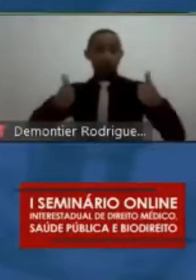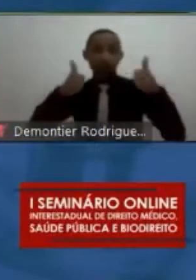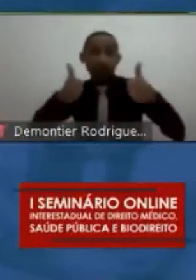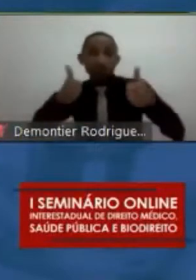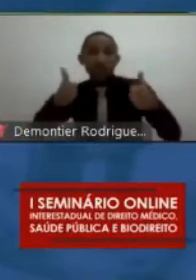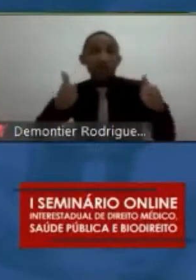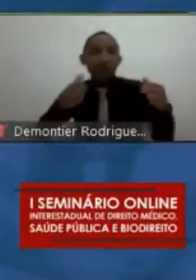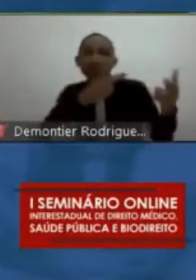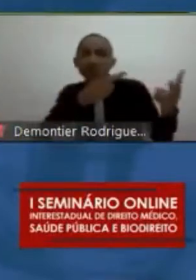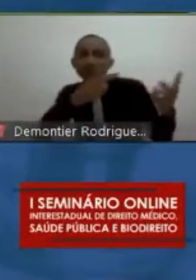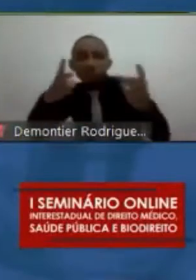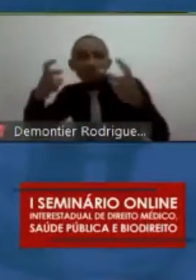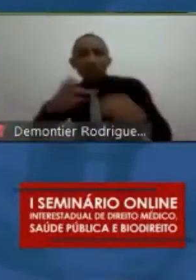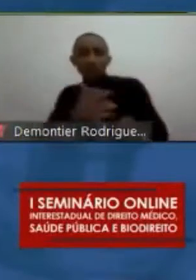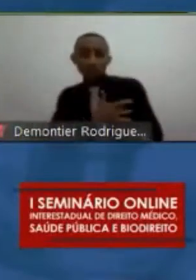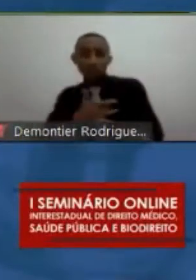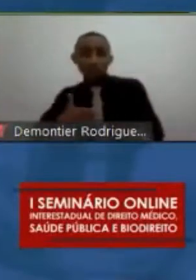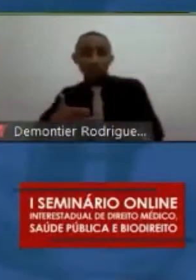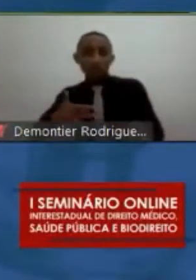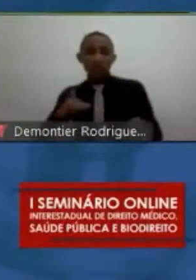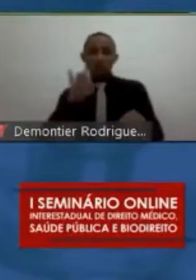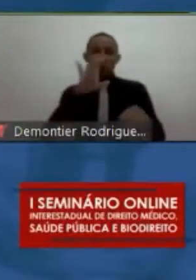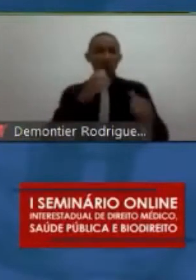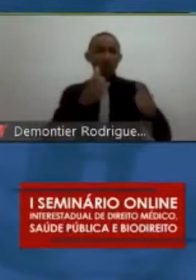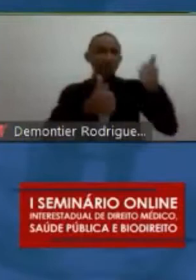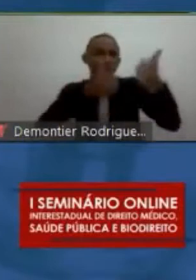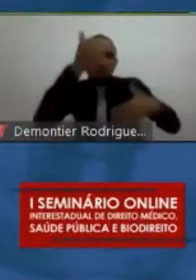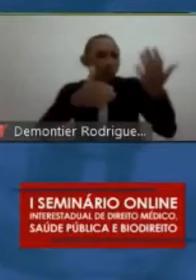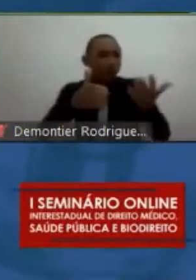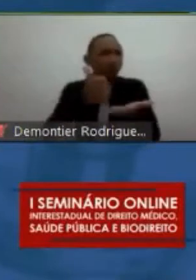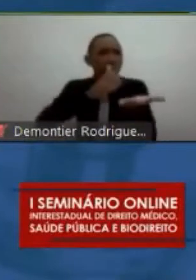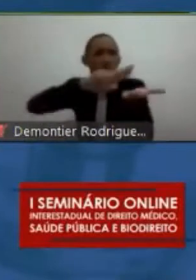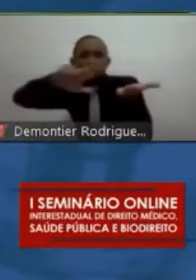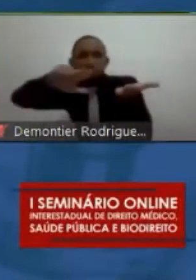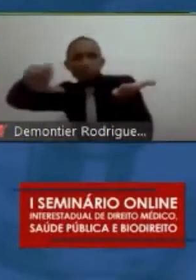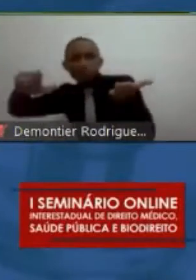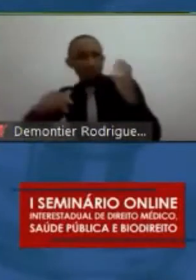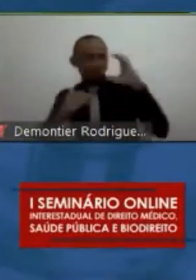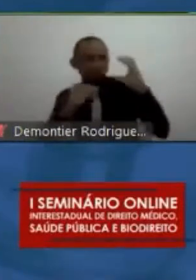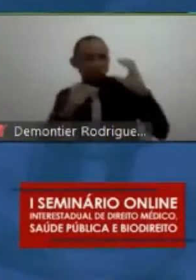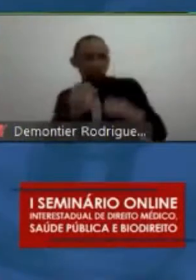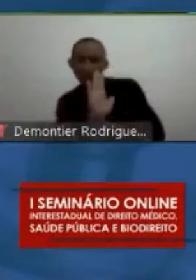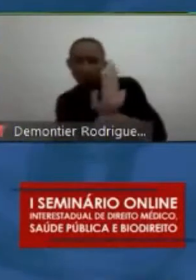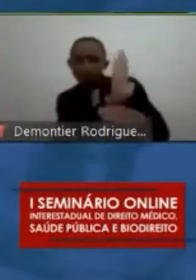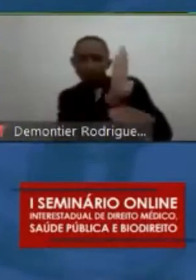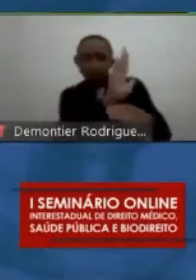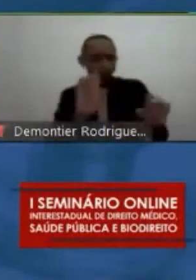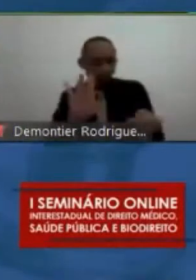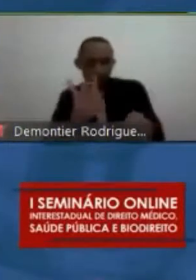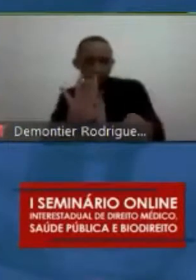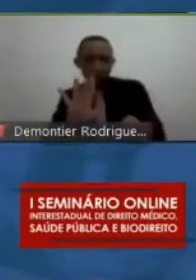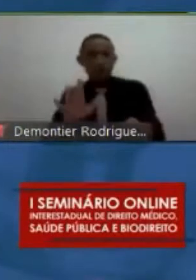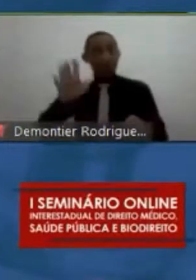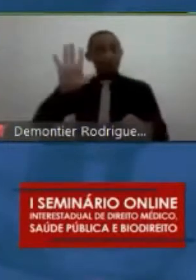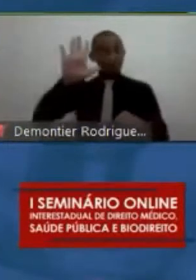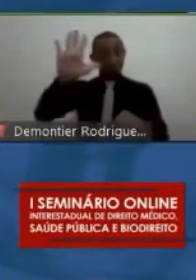não basta apenas falarmos do atendimento e dos recursos científicos, clínicos que nós oferecemos,